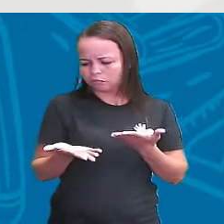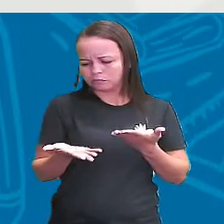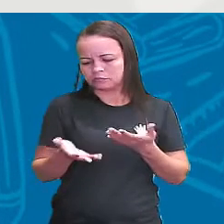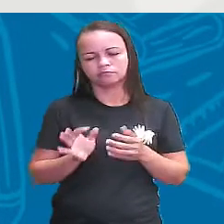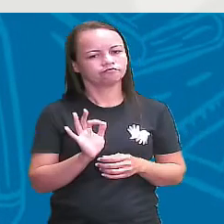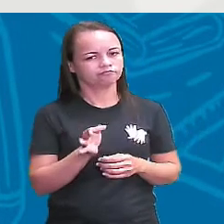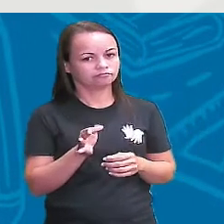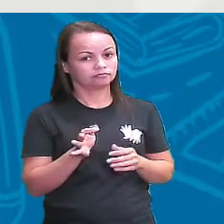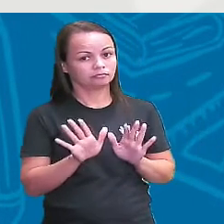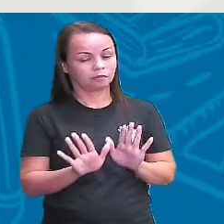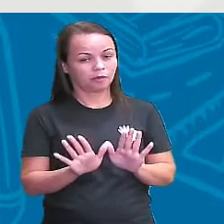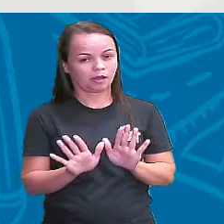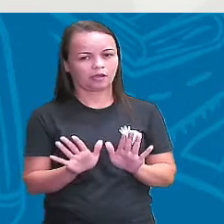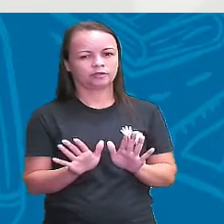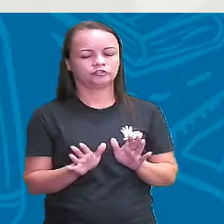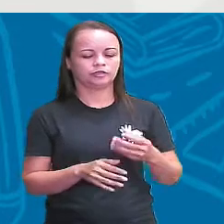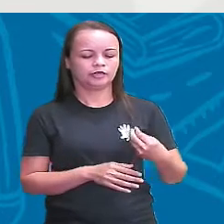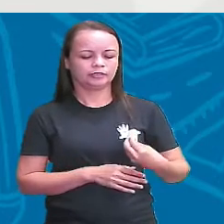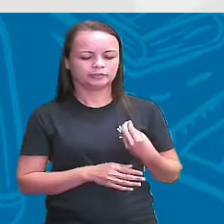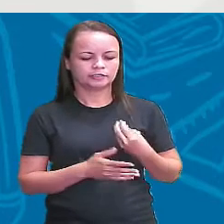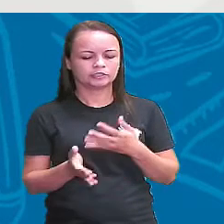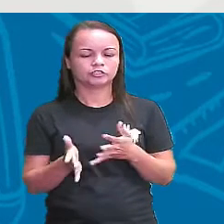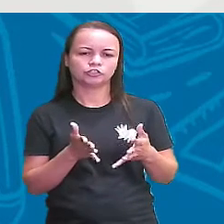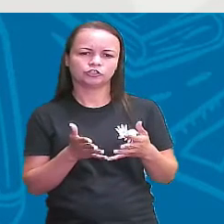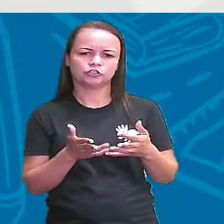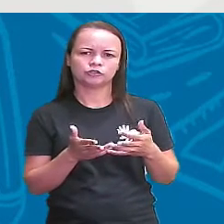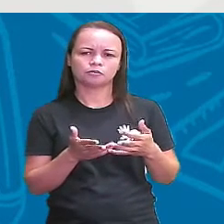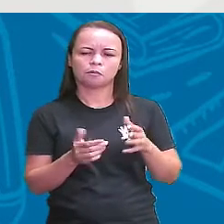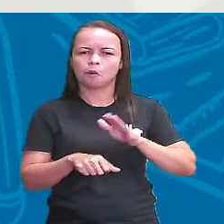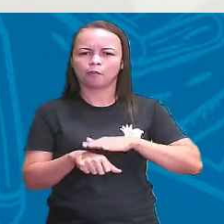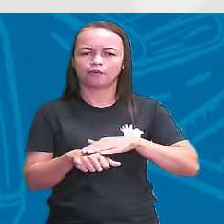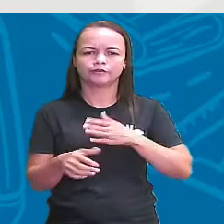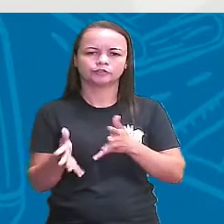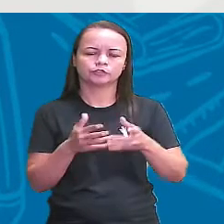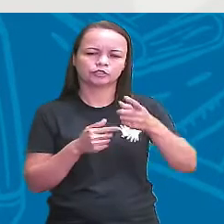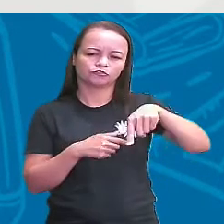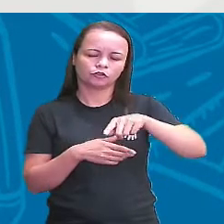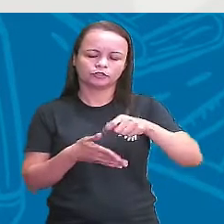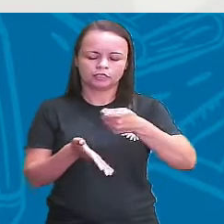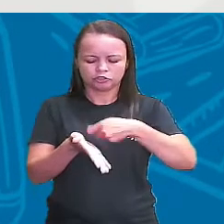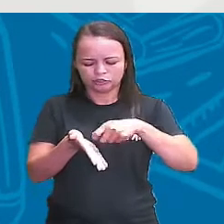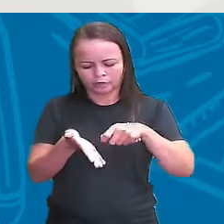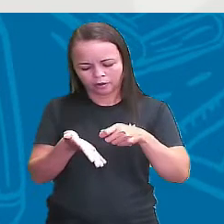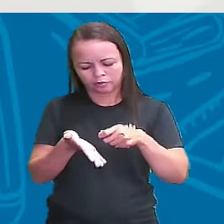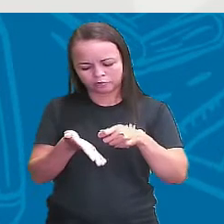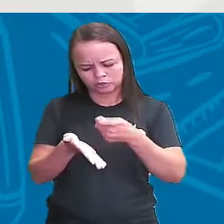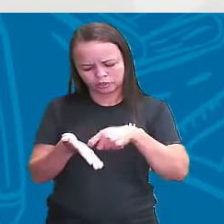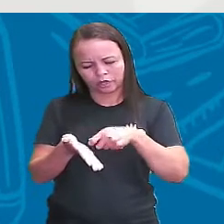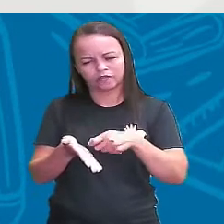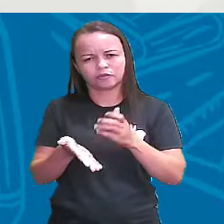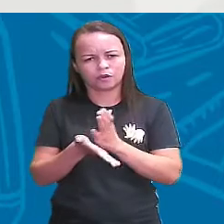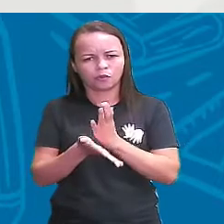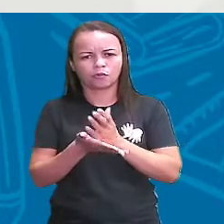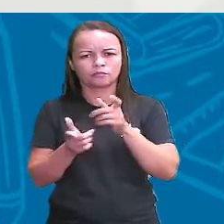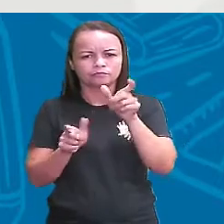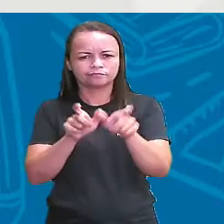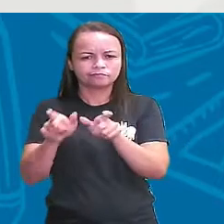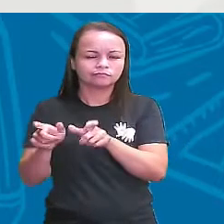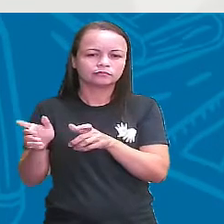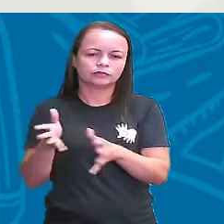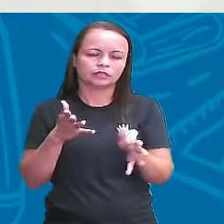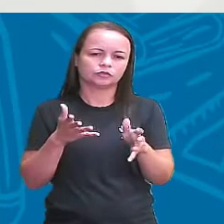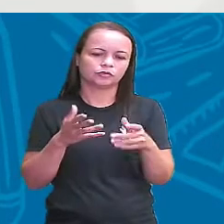Mas existem situações que quando você escreve para alguém. Então, em algumas